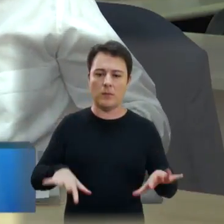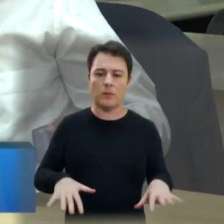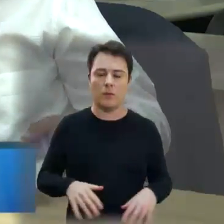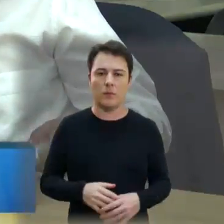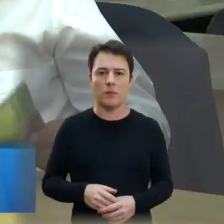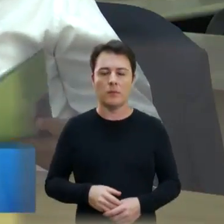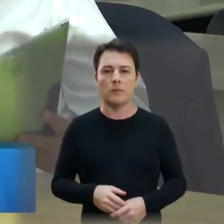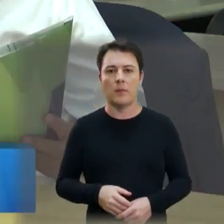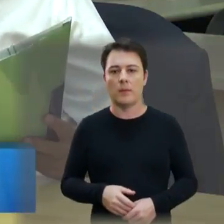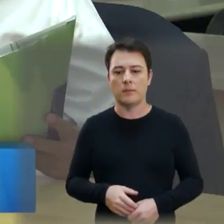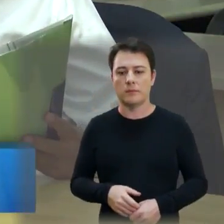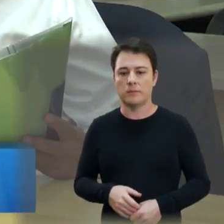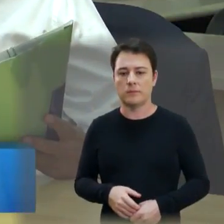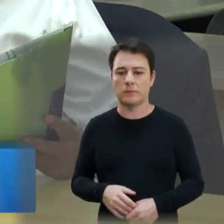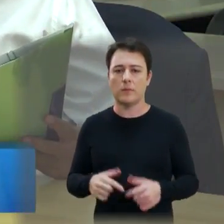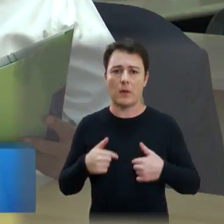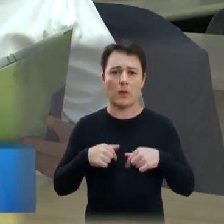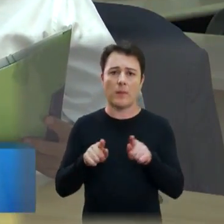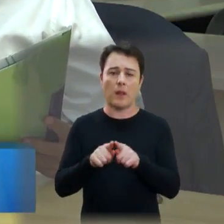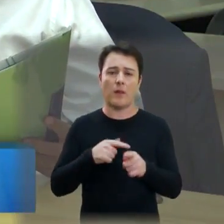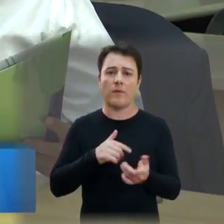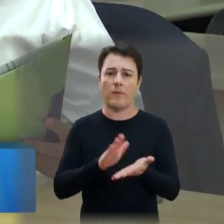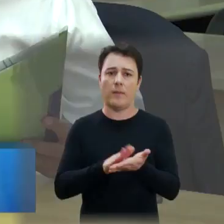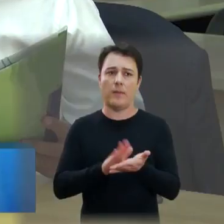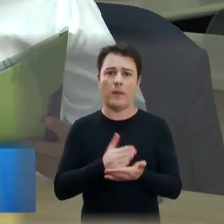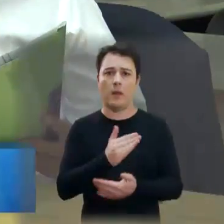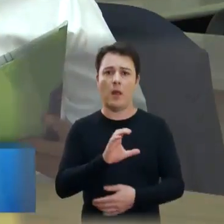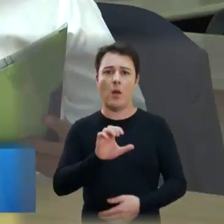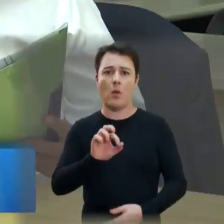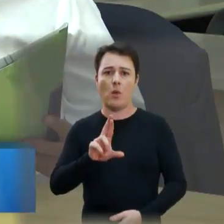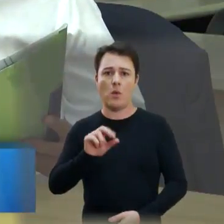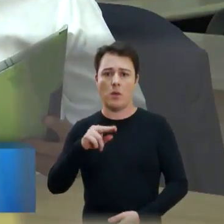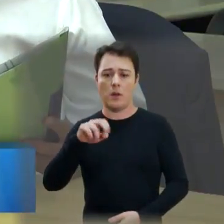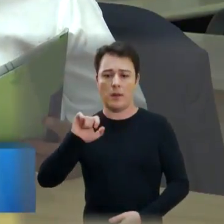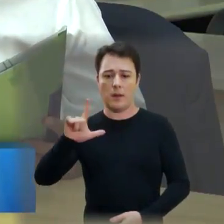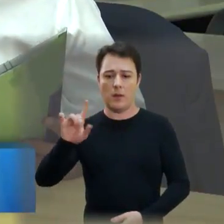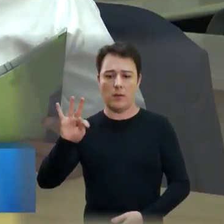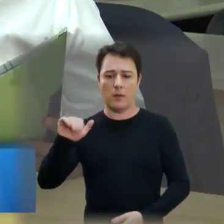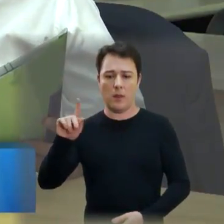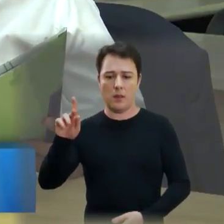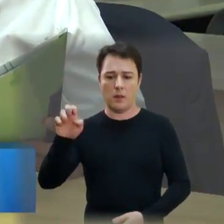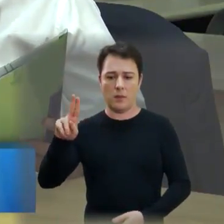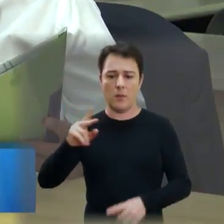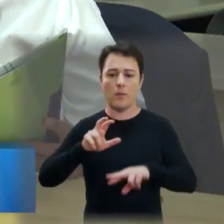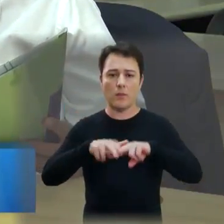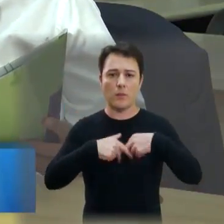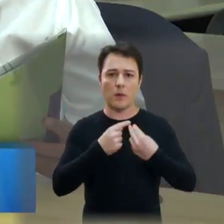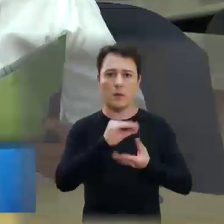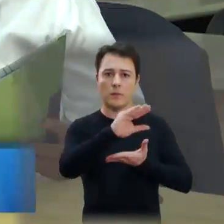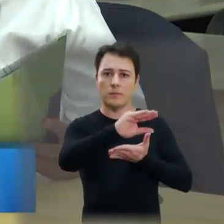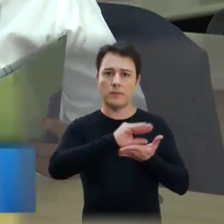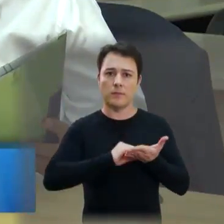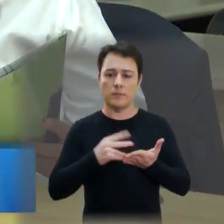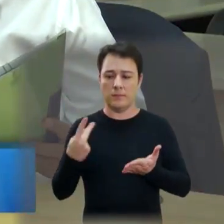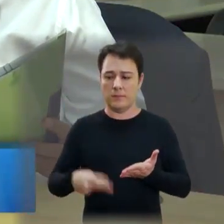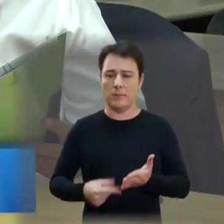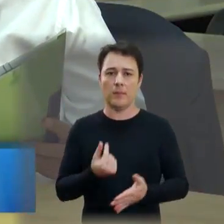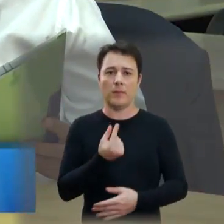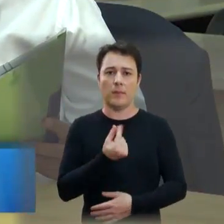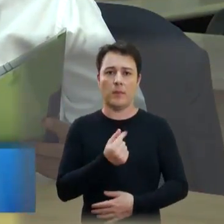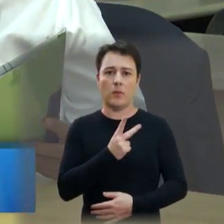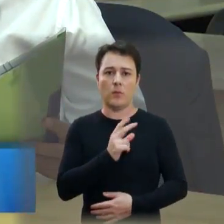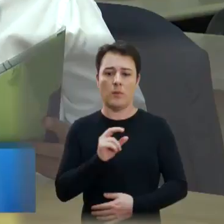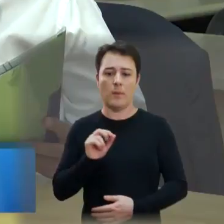Contemplado, também gostaria de parabenizar aí o Coronel Tadeu aí, pelo envio